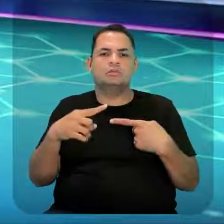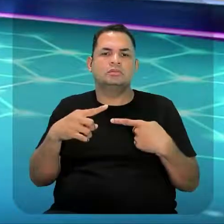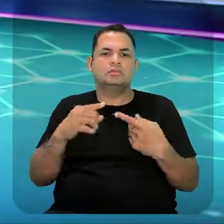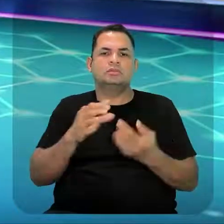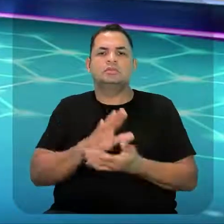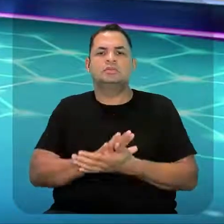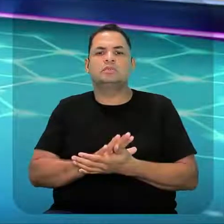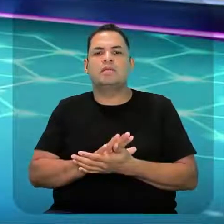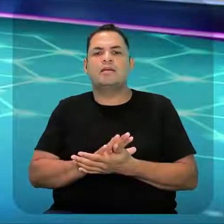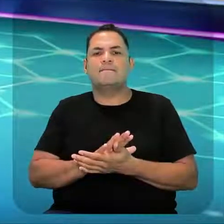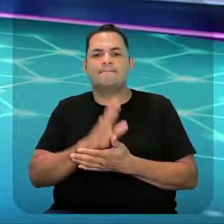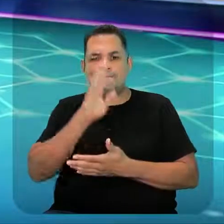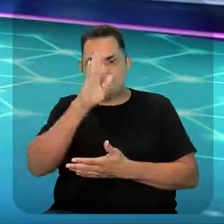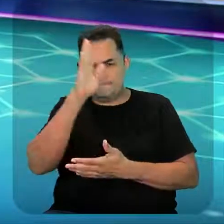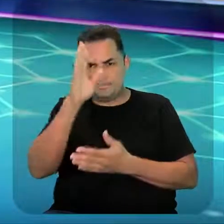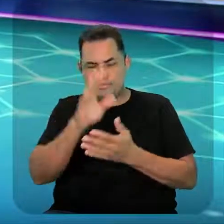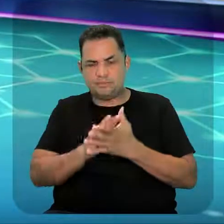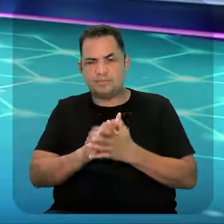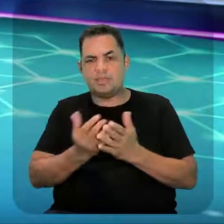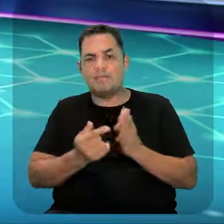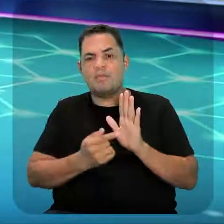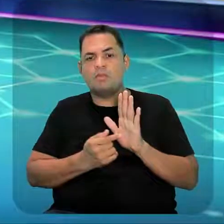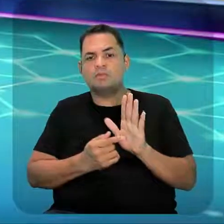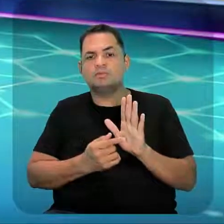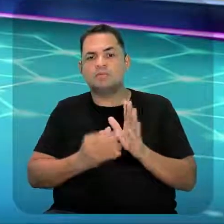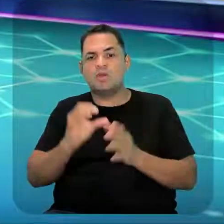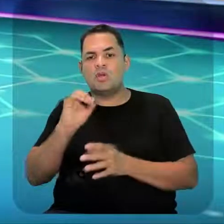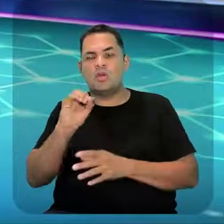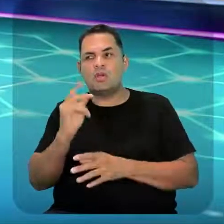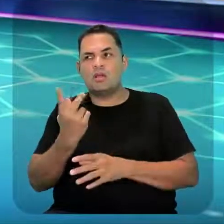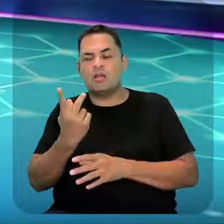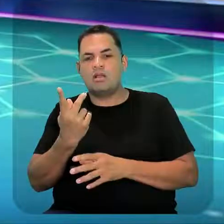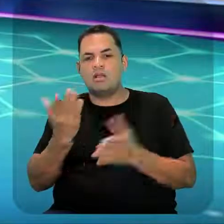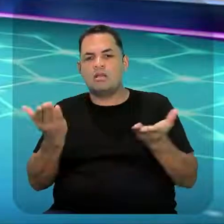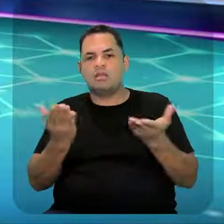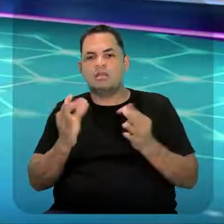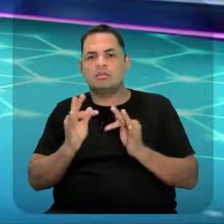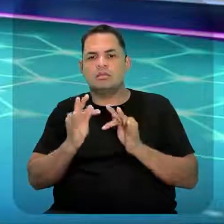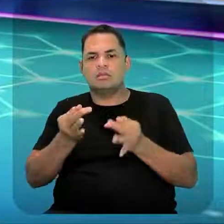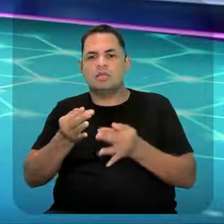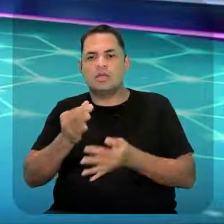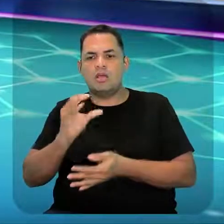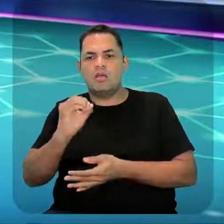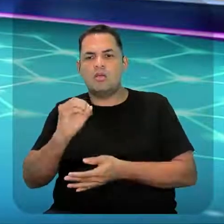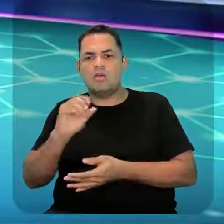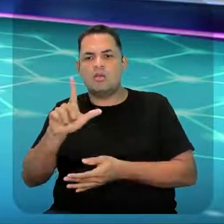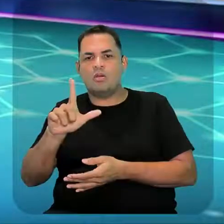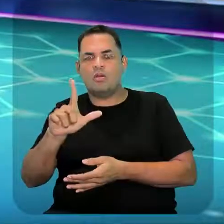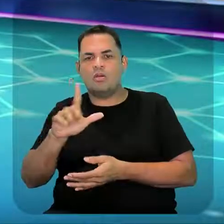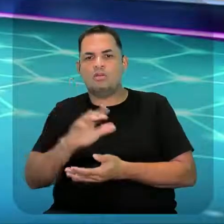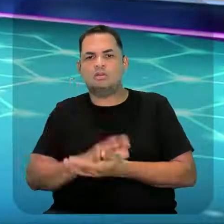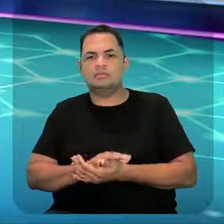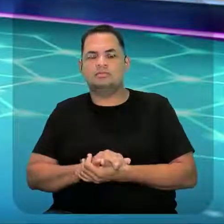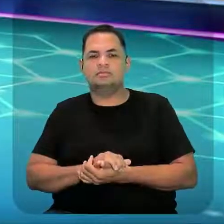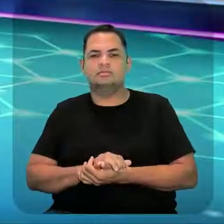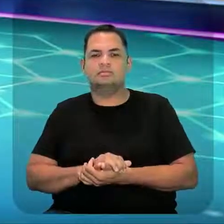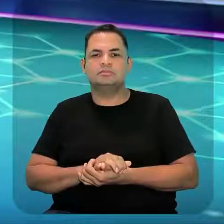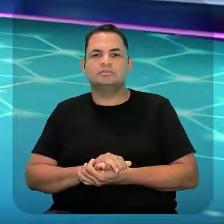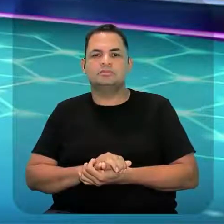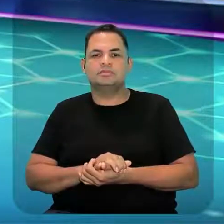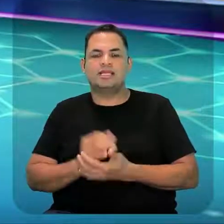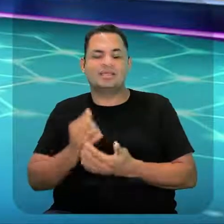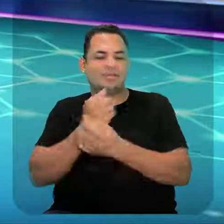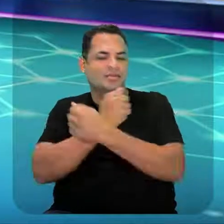cadeia principal, informando aonde a hidroxila está e a terminação OL. E aí correr para o abraço.